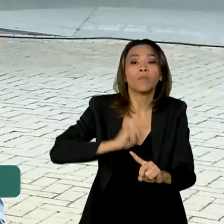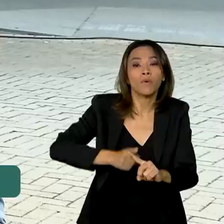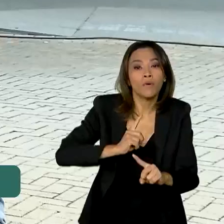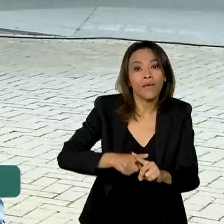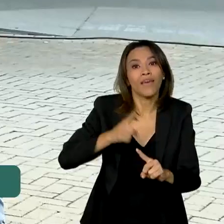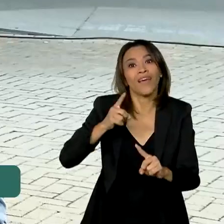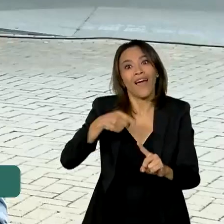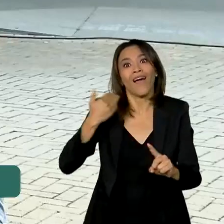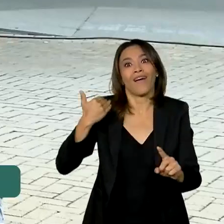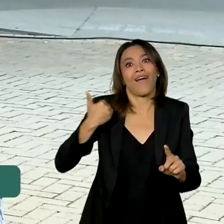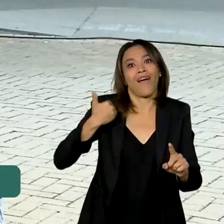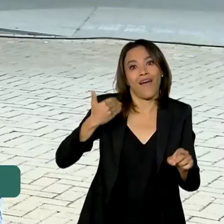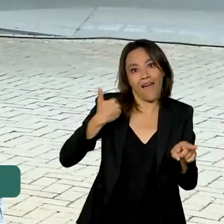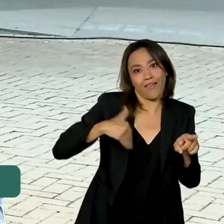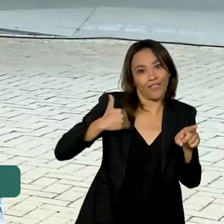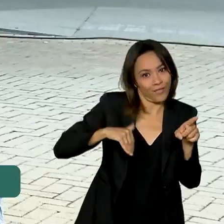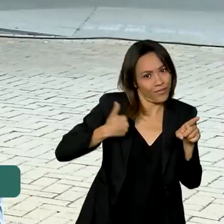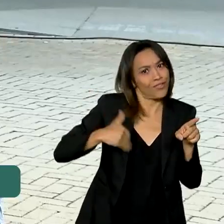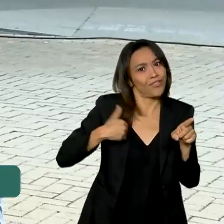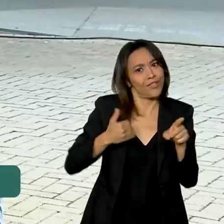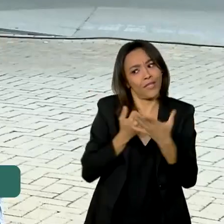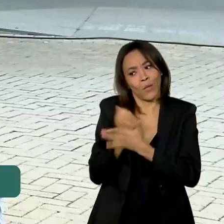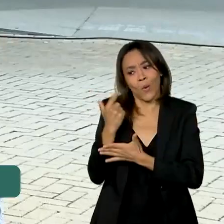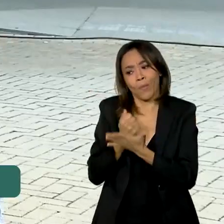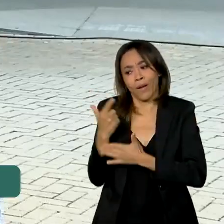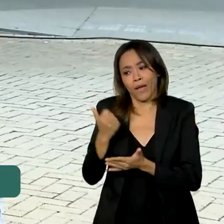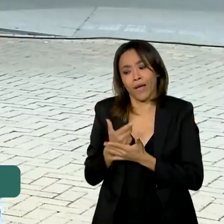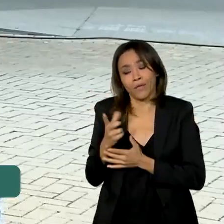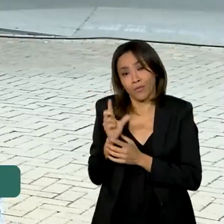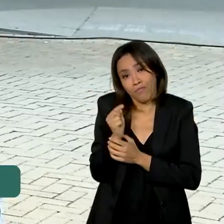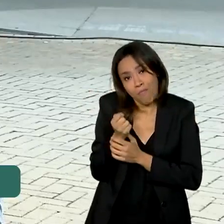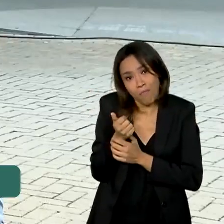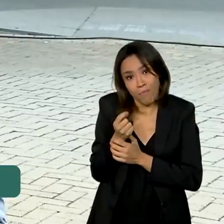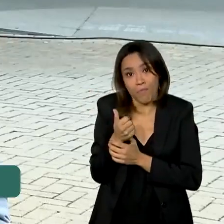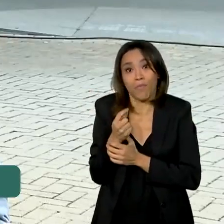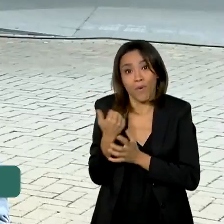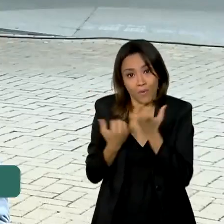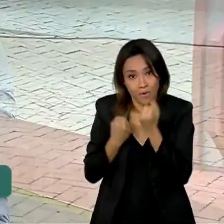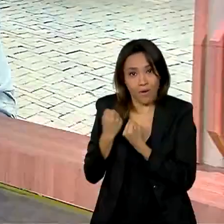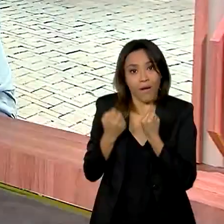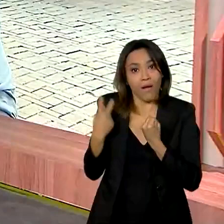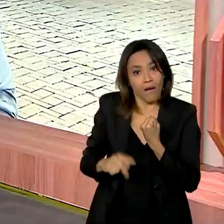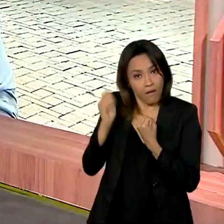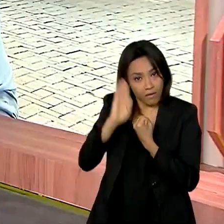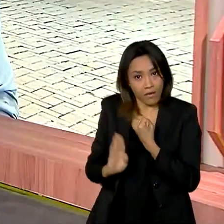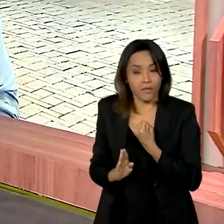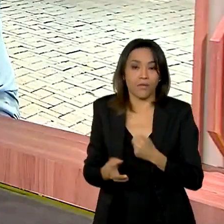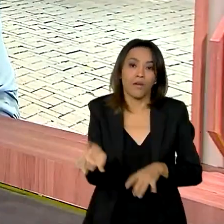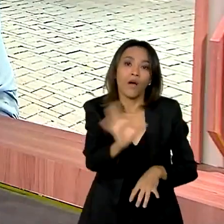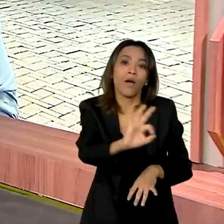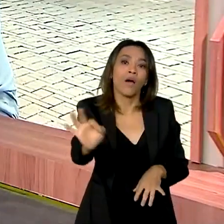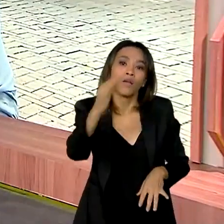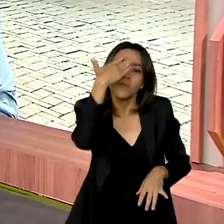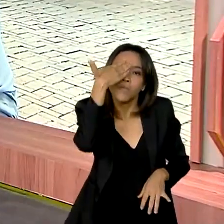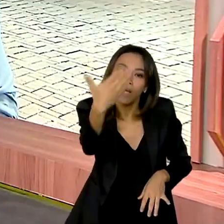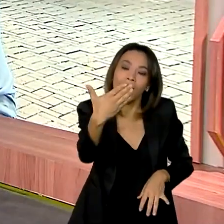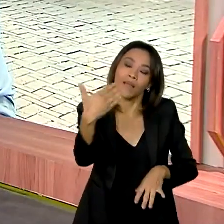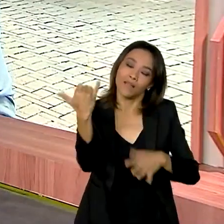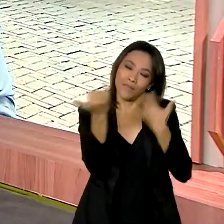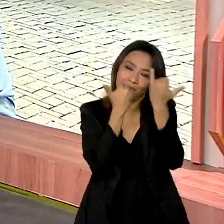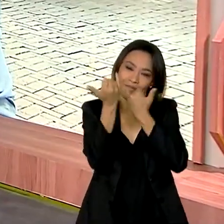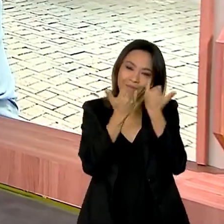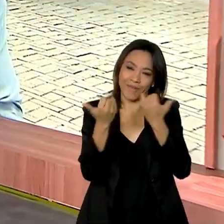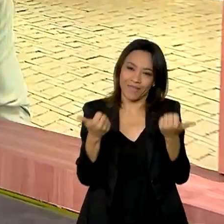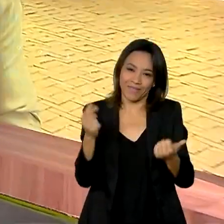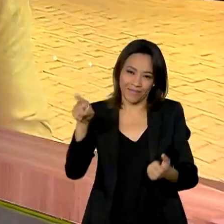pela Argentina, que tem comprado menos veículos brasileiros. Roberto. Tá ótimo, Dimas. Muito obrigado pelas informações e até